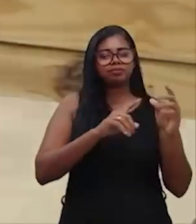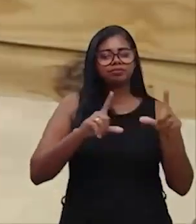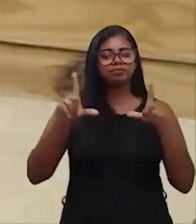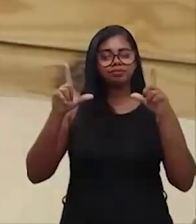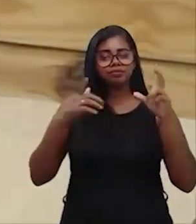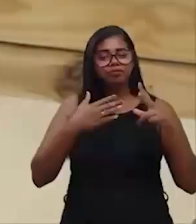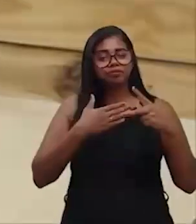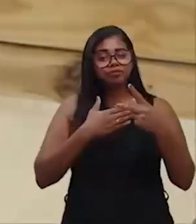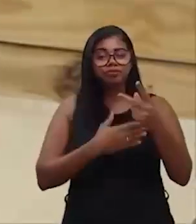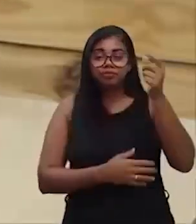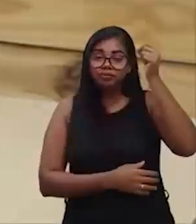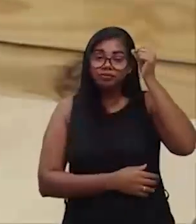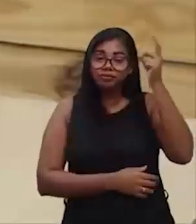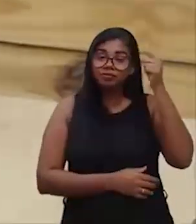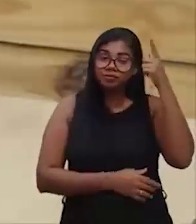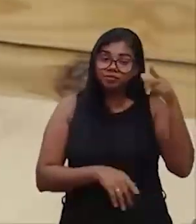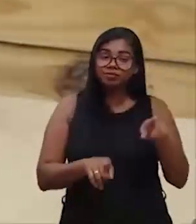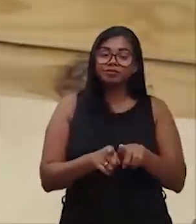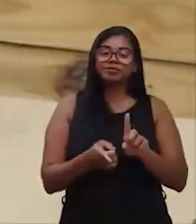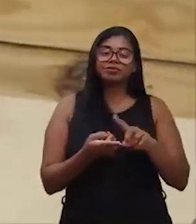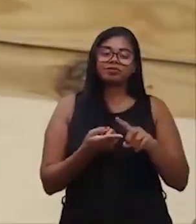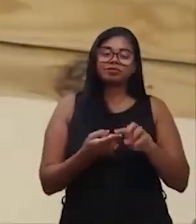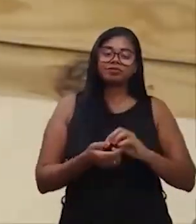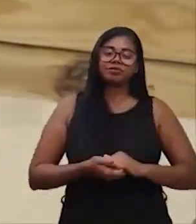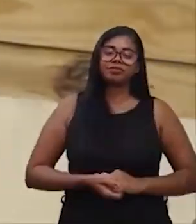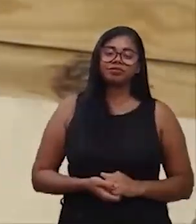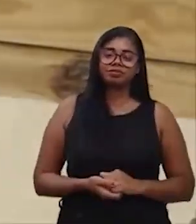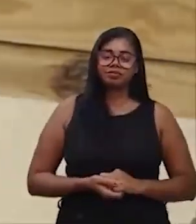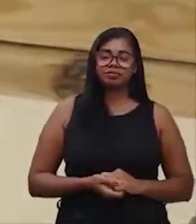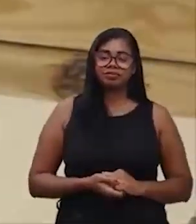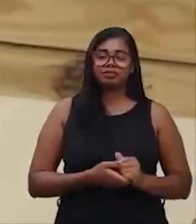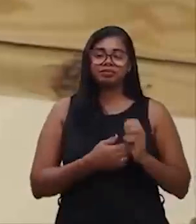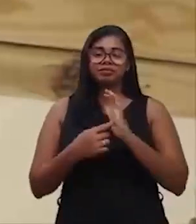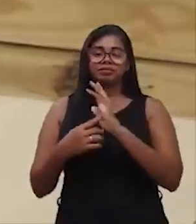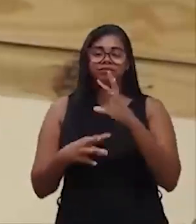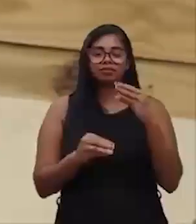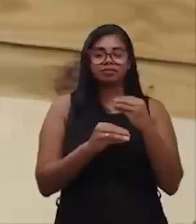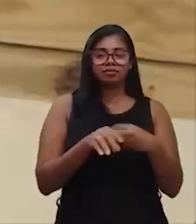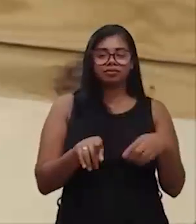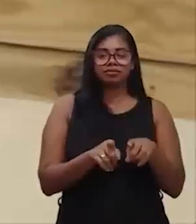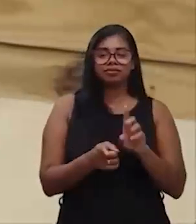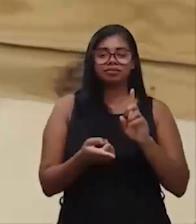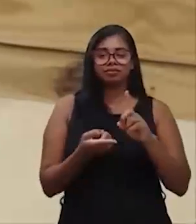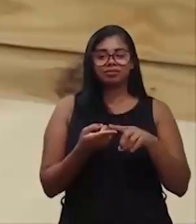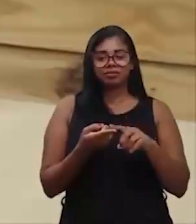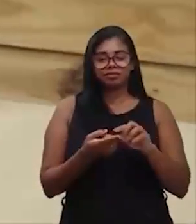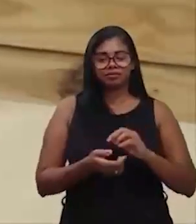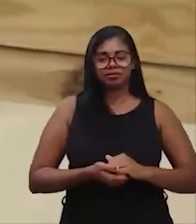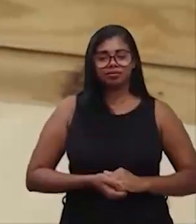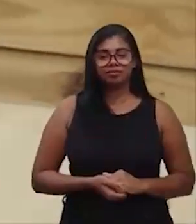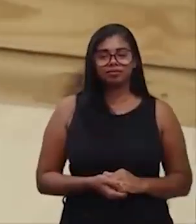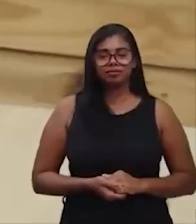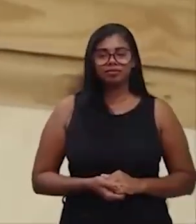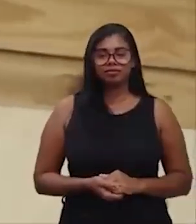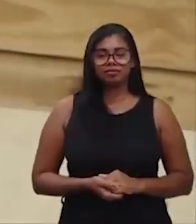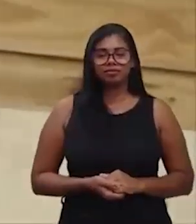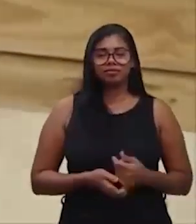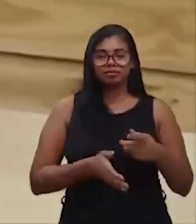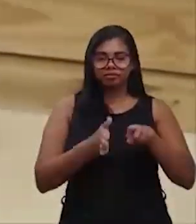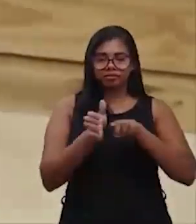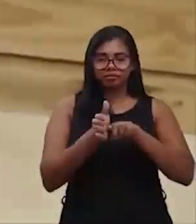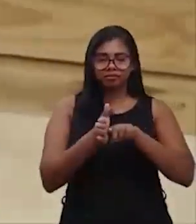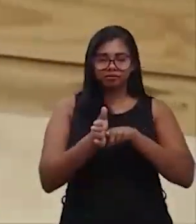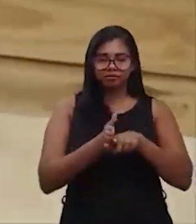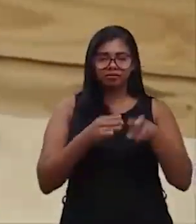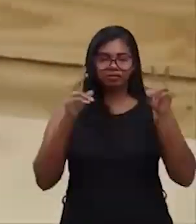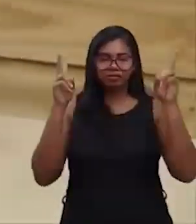e continua nessa ideia do mais do mesmo, assim. Vou abrir um free pick da vida, vou pesquisar por